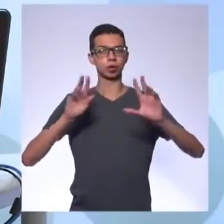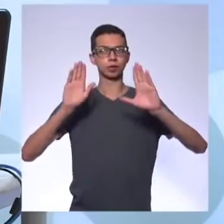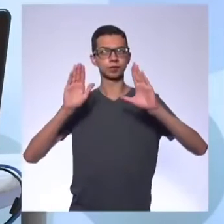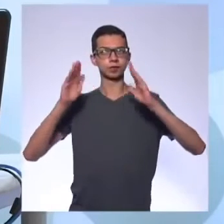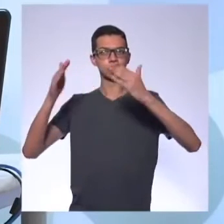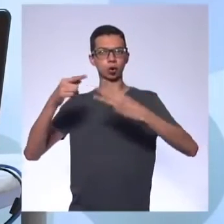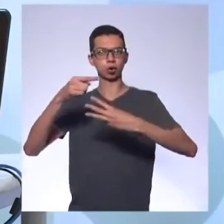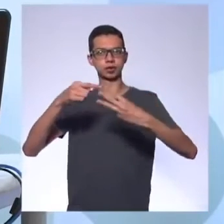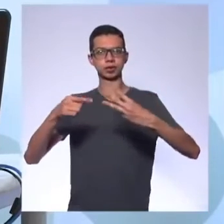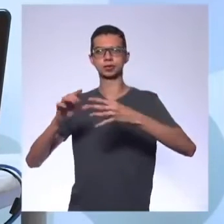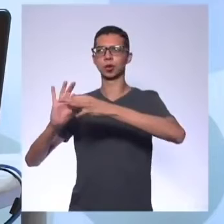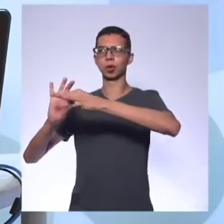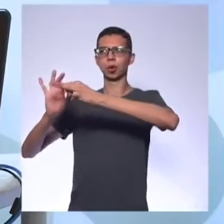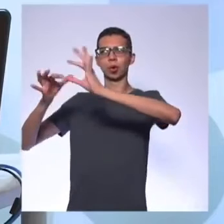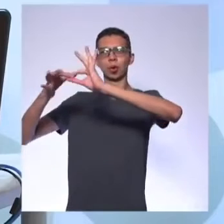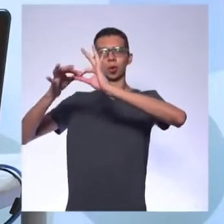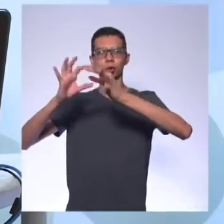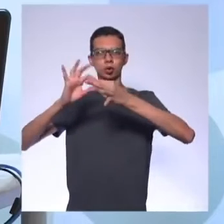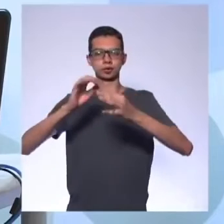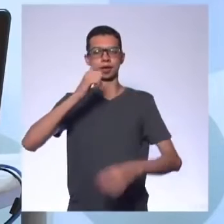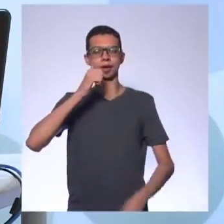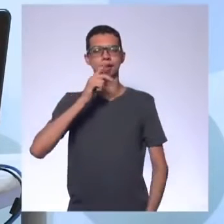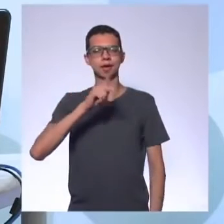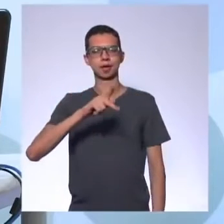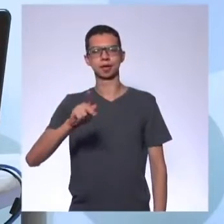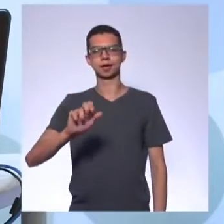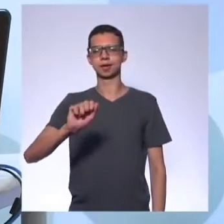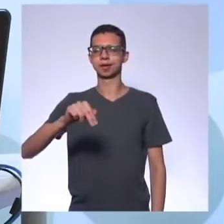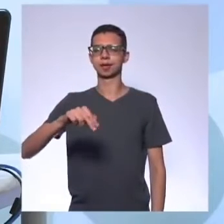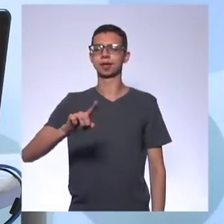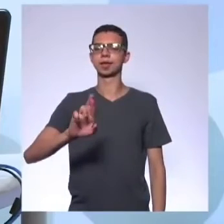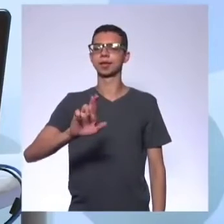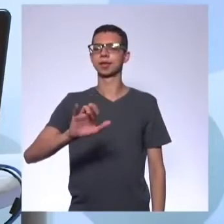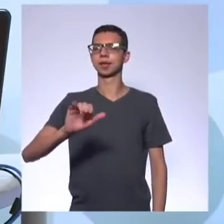3 continentes. A professora Andréia vai fazer a leitura